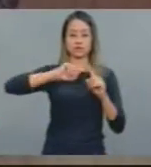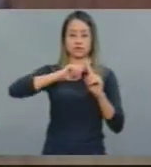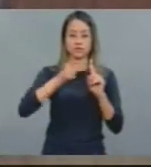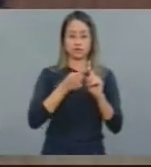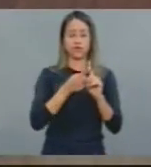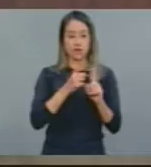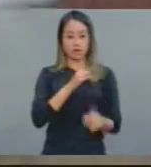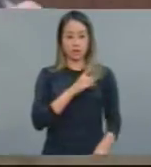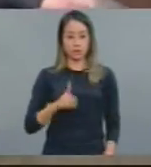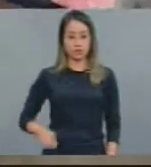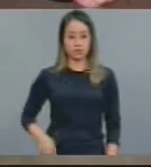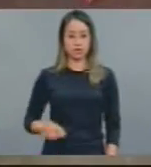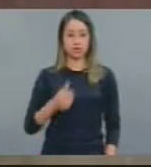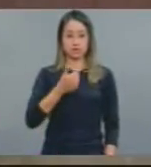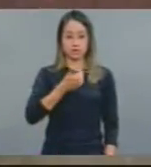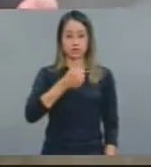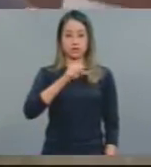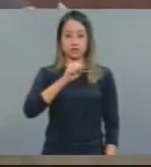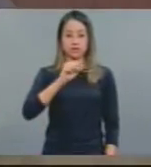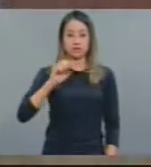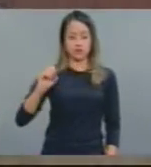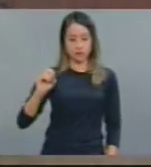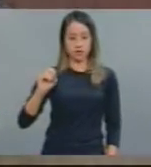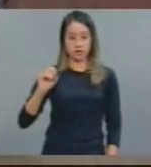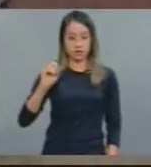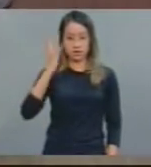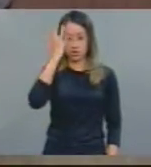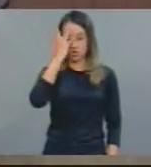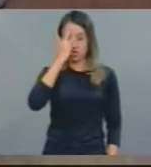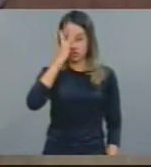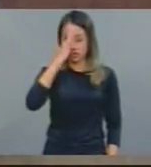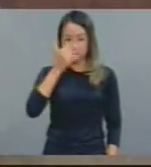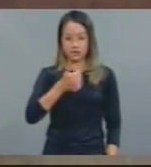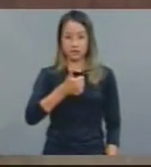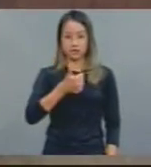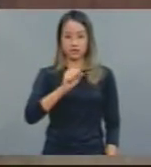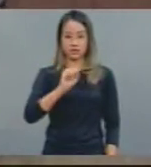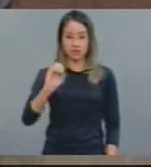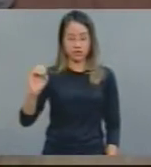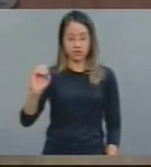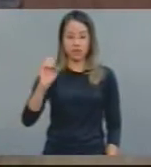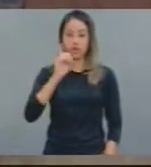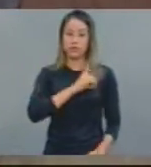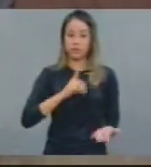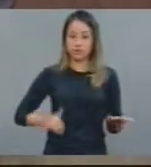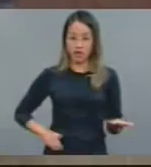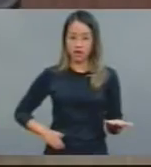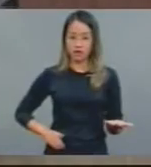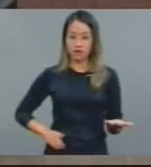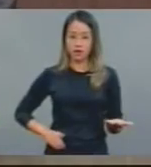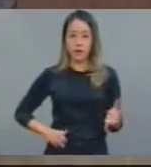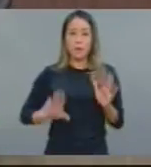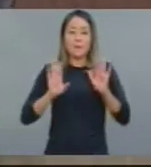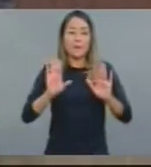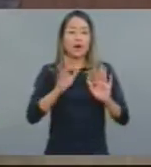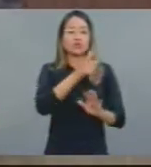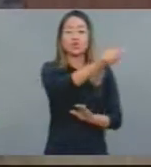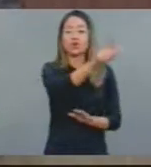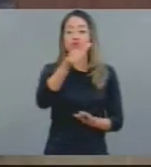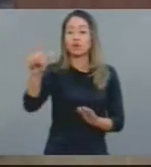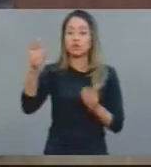Nós entendemos que todas as servidoras devem ter uma licença, não 120 prorrogáveis por 60, mas a licença